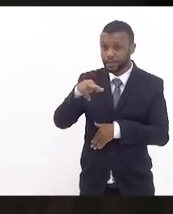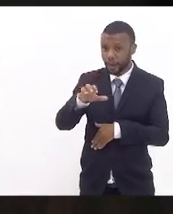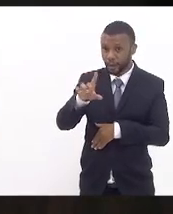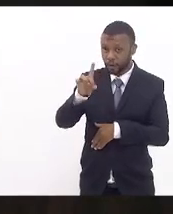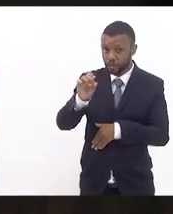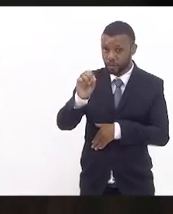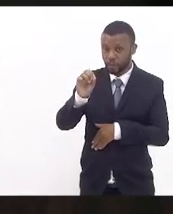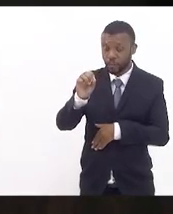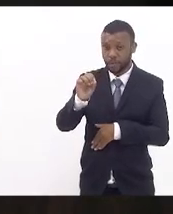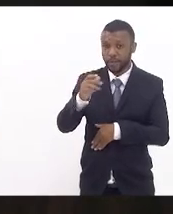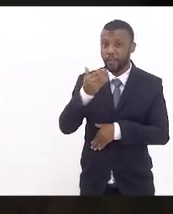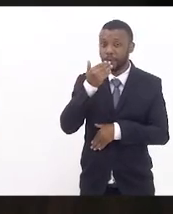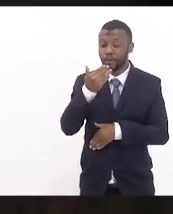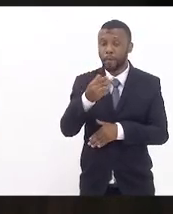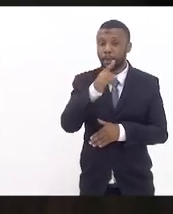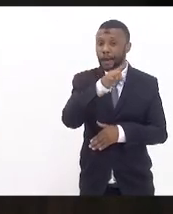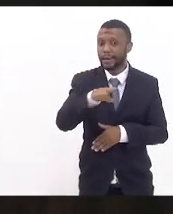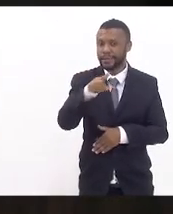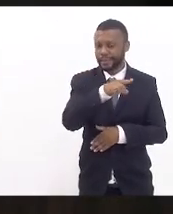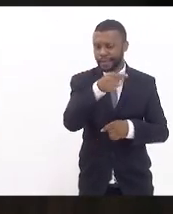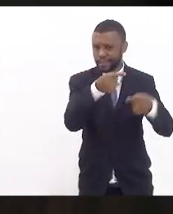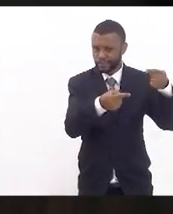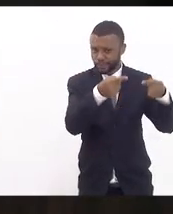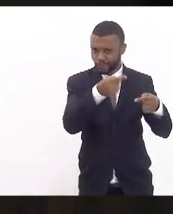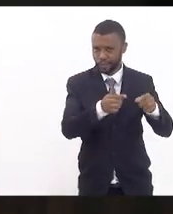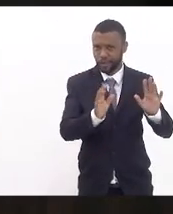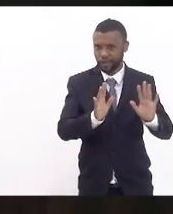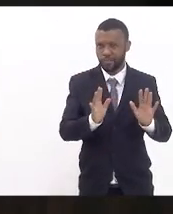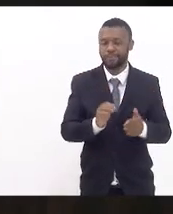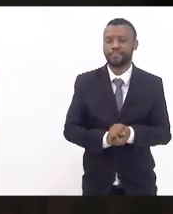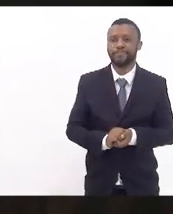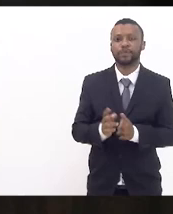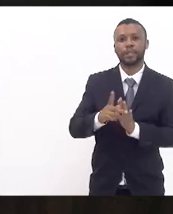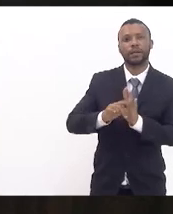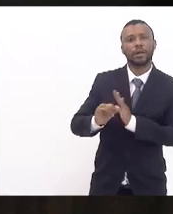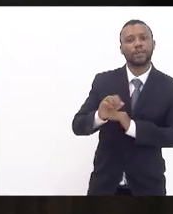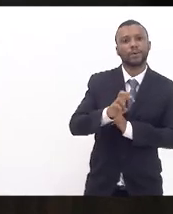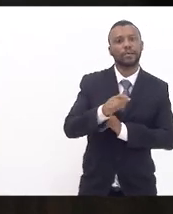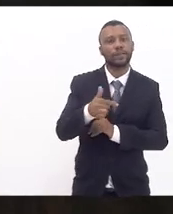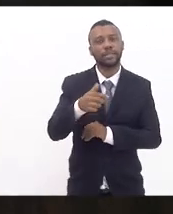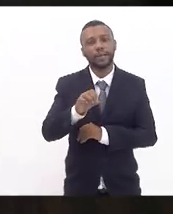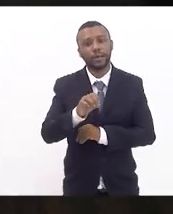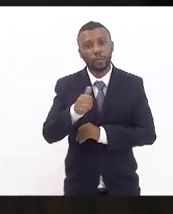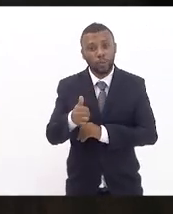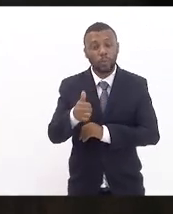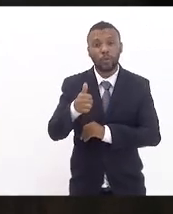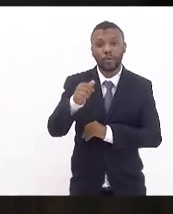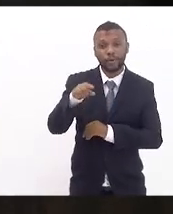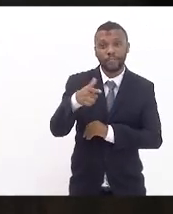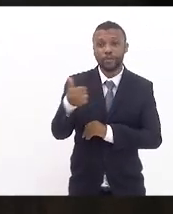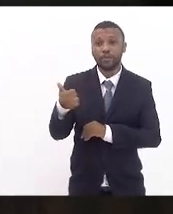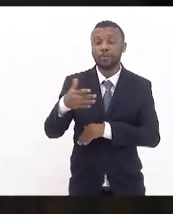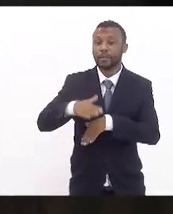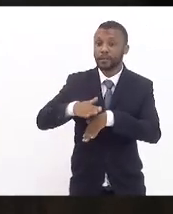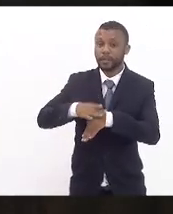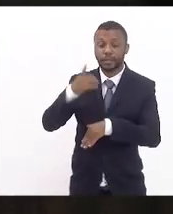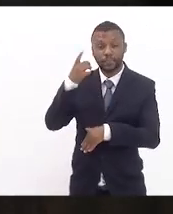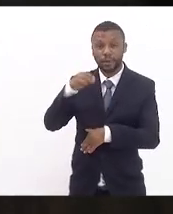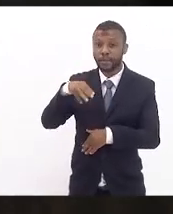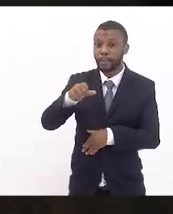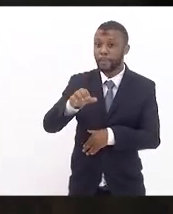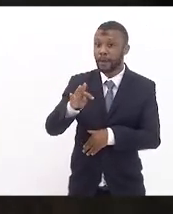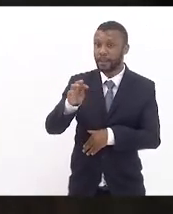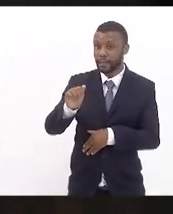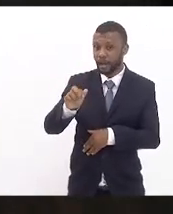pedido do autor. Em regime de urgência, em discussão única, projeto de lei 5201 de 21, de autoria da deputada Marta Rocha,